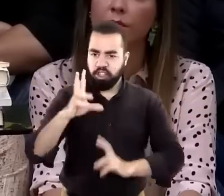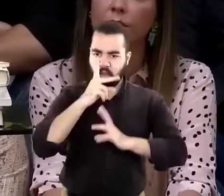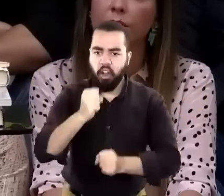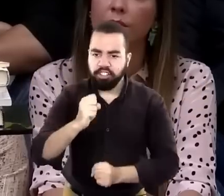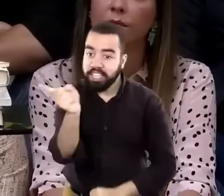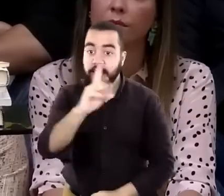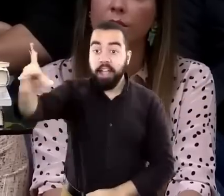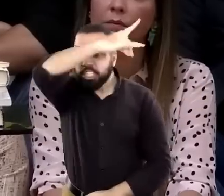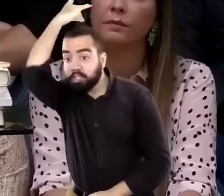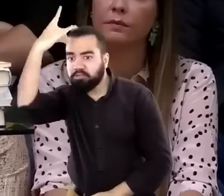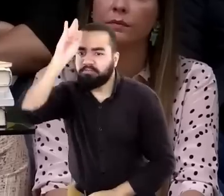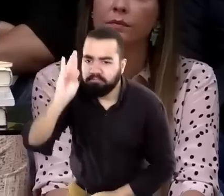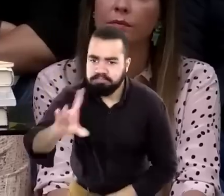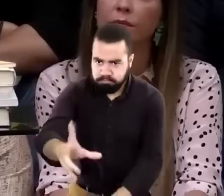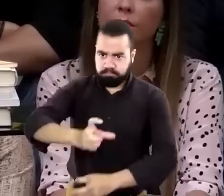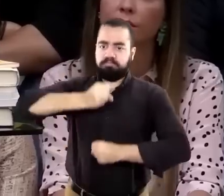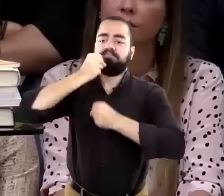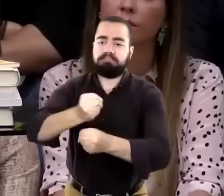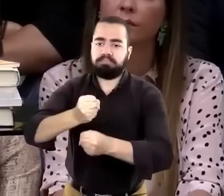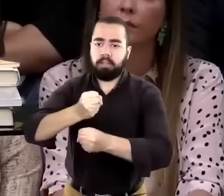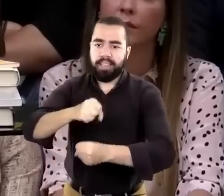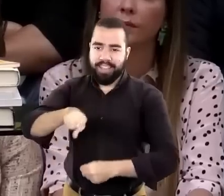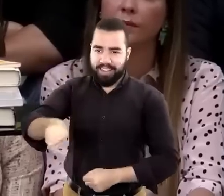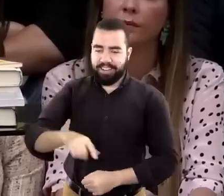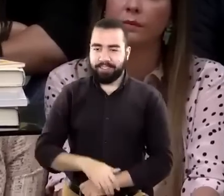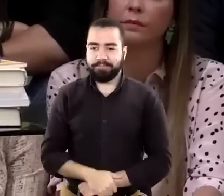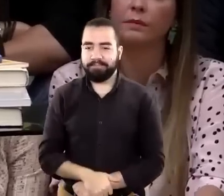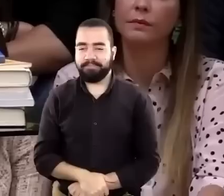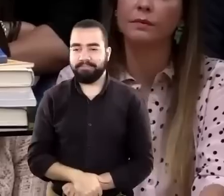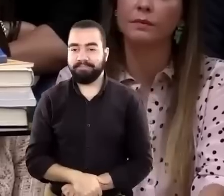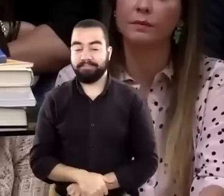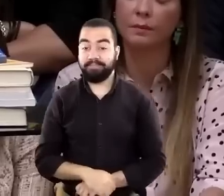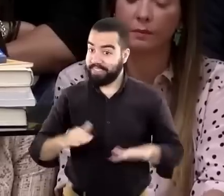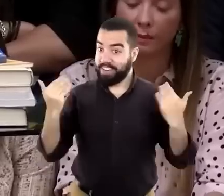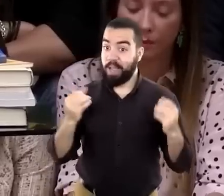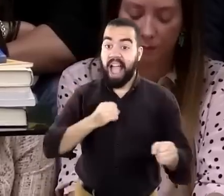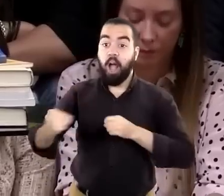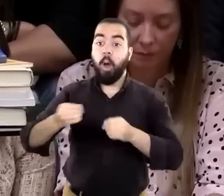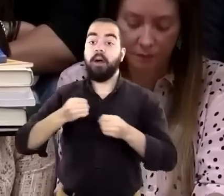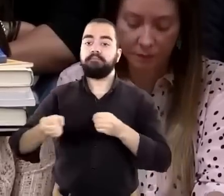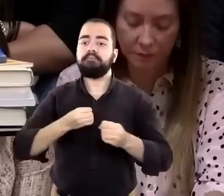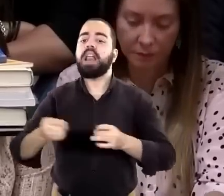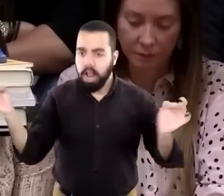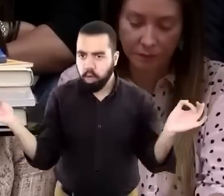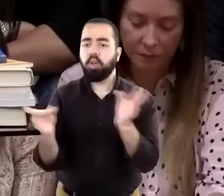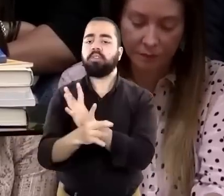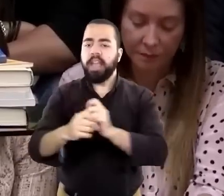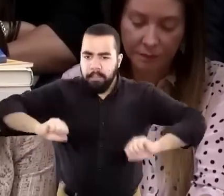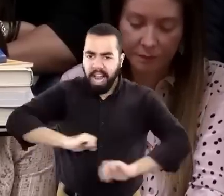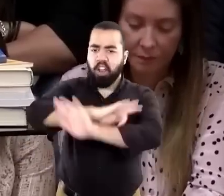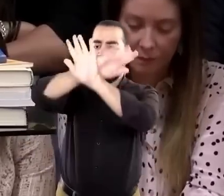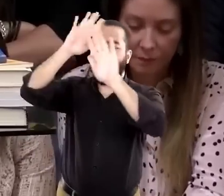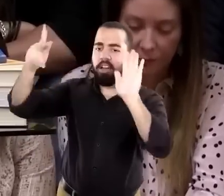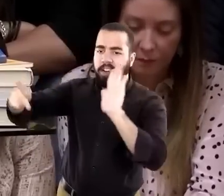Espírito Santo é quem vai dar capacitação a ele. Então a obra, meus irmãos, vai ser concluída para a glória